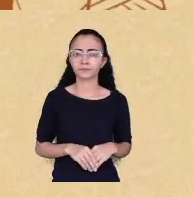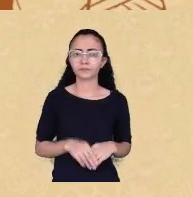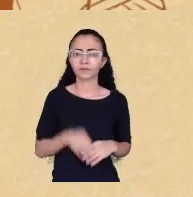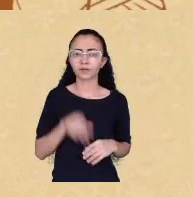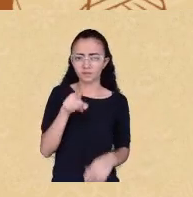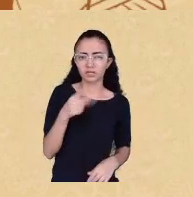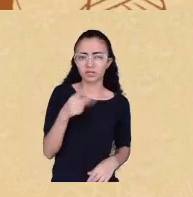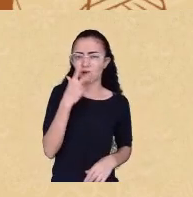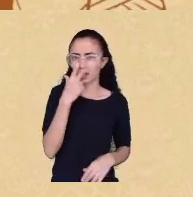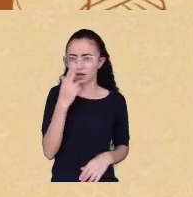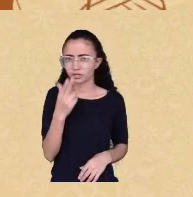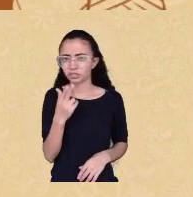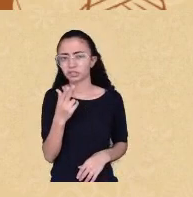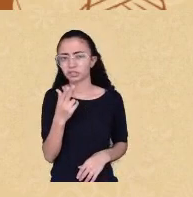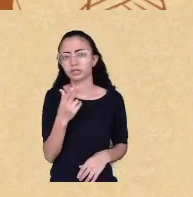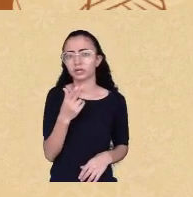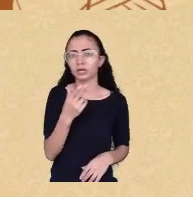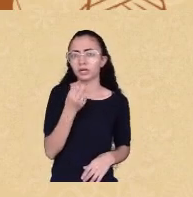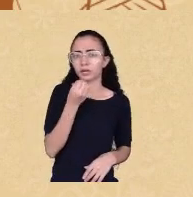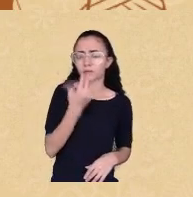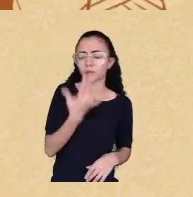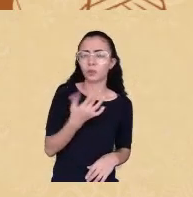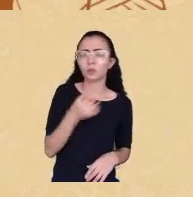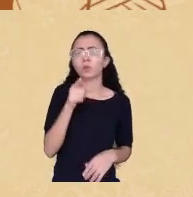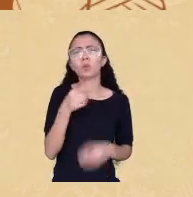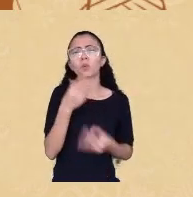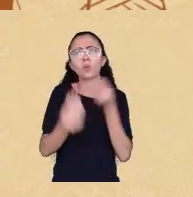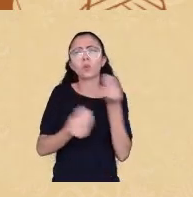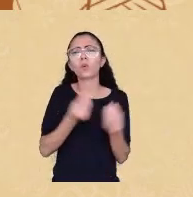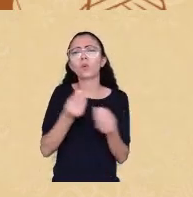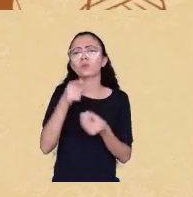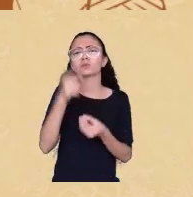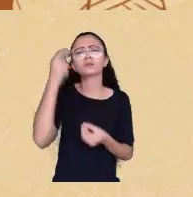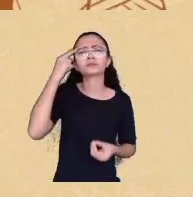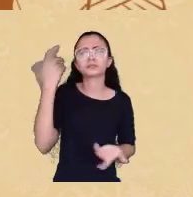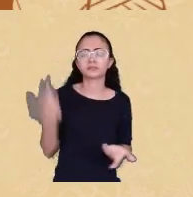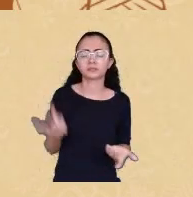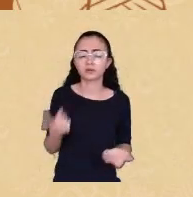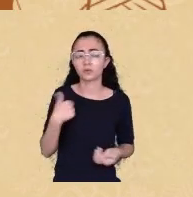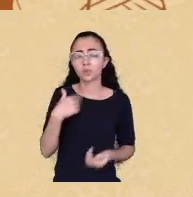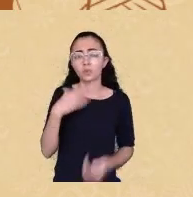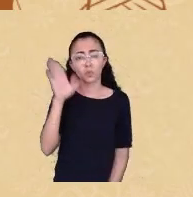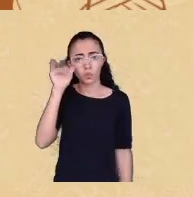ou você tem outras hipóteses? Enfim, eu fiquei curiosa e